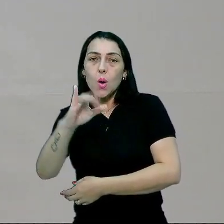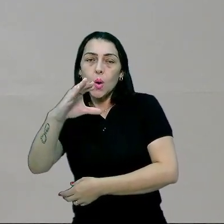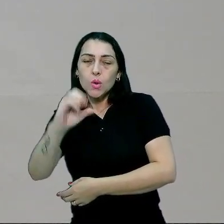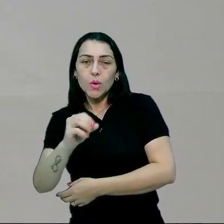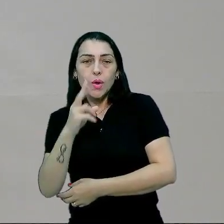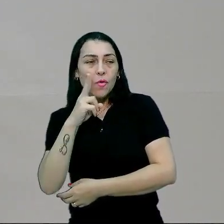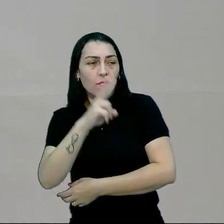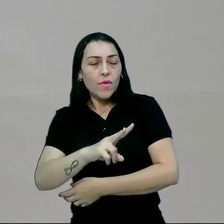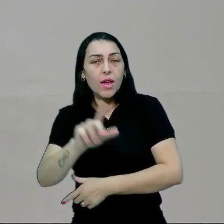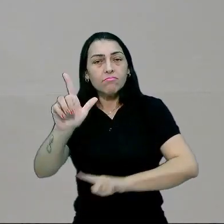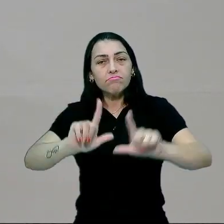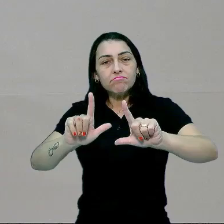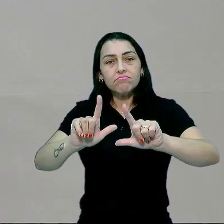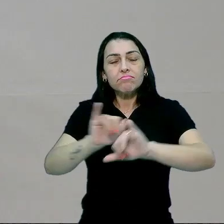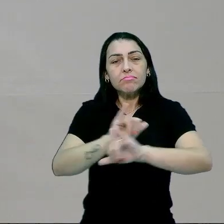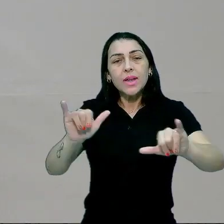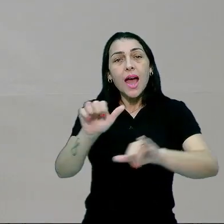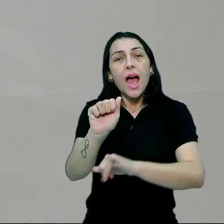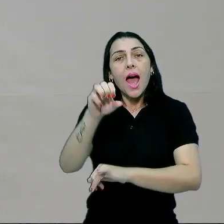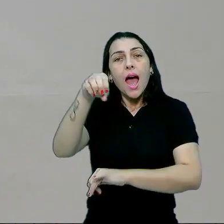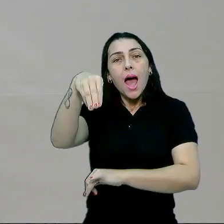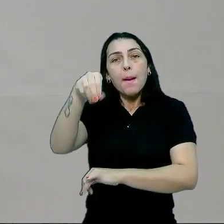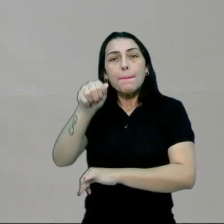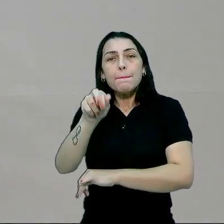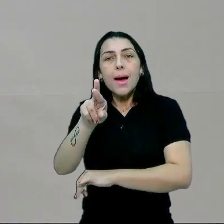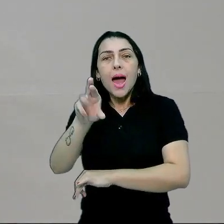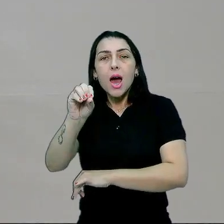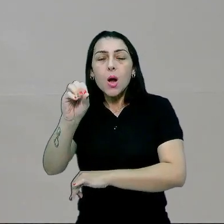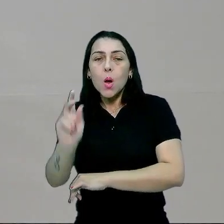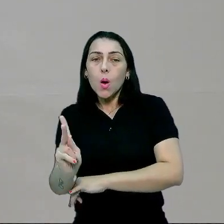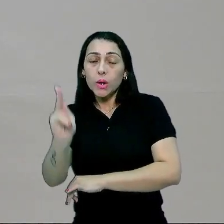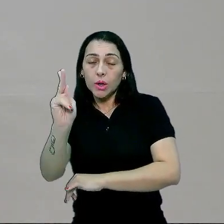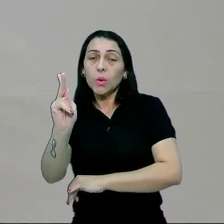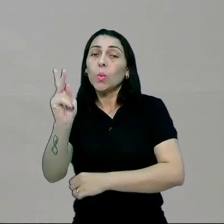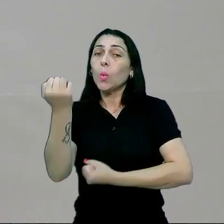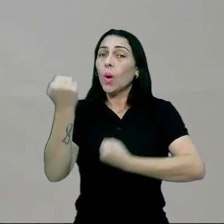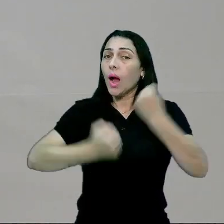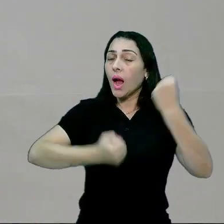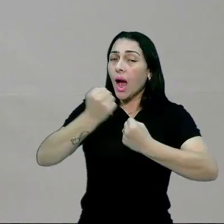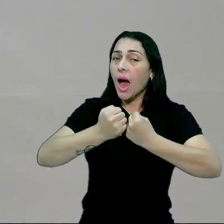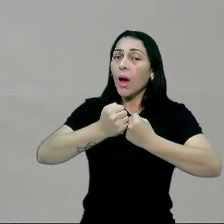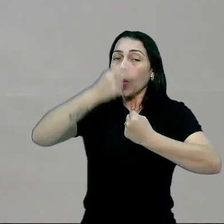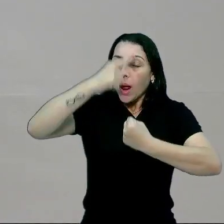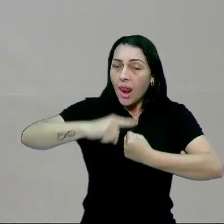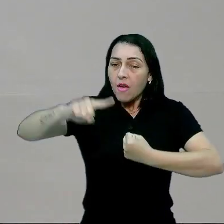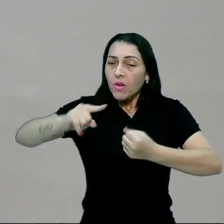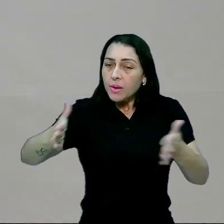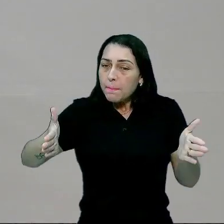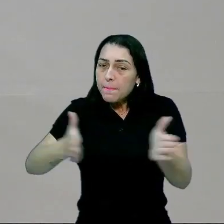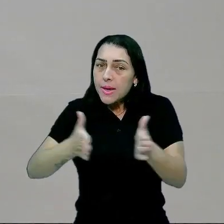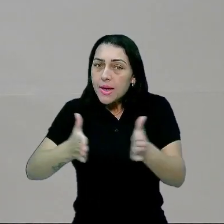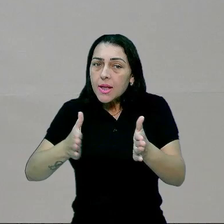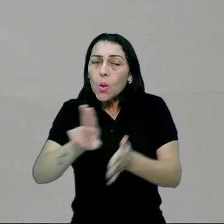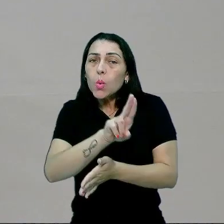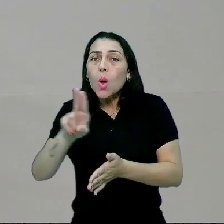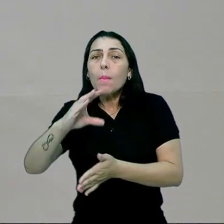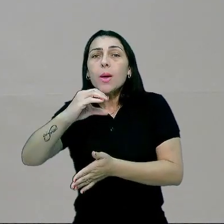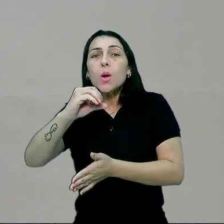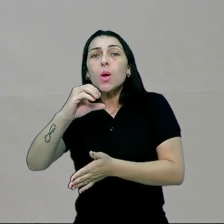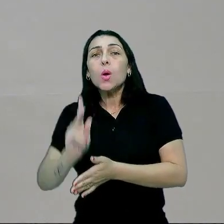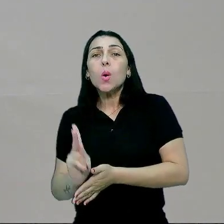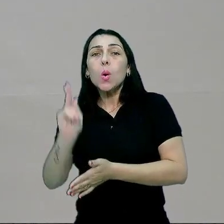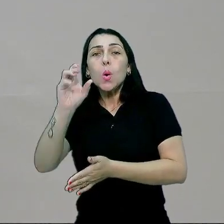estava vendo uma propaganda da Amarok, e com a elefanta, muito pequena. A elefanta era chamada Corama, com